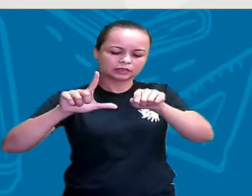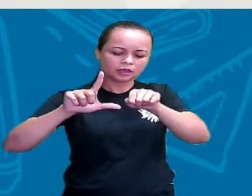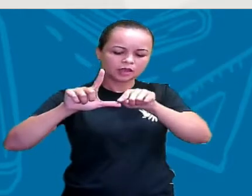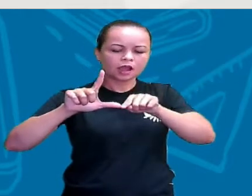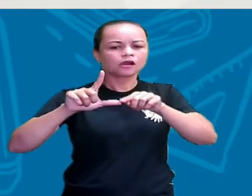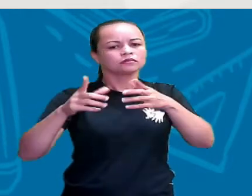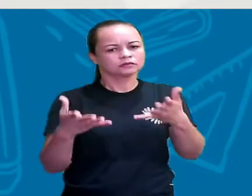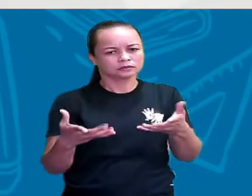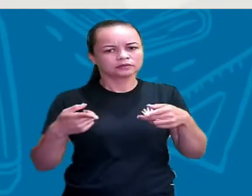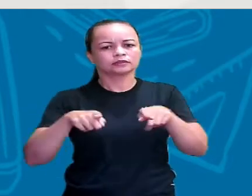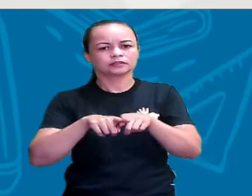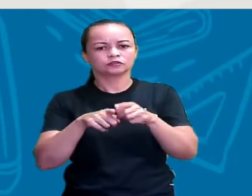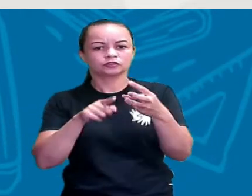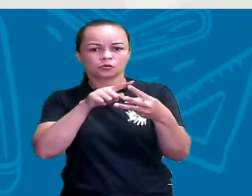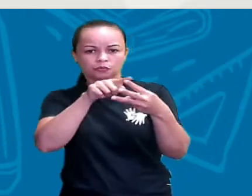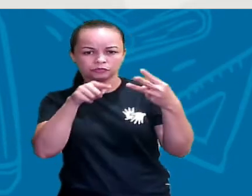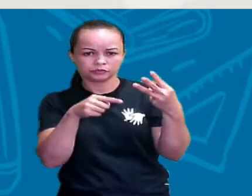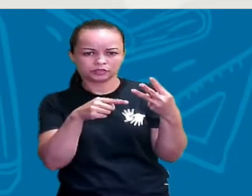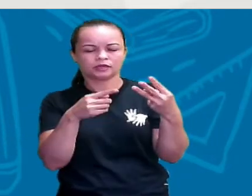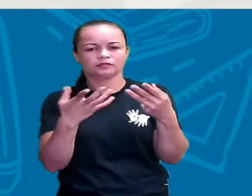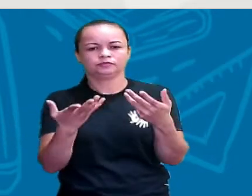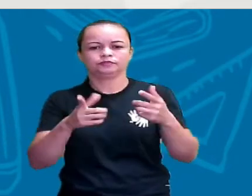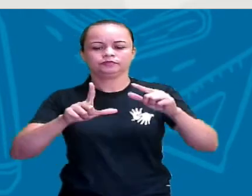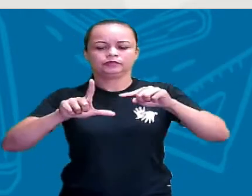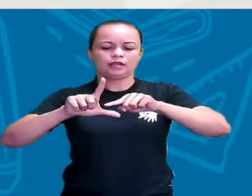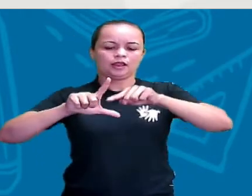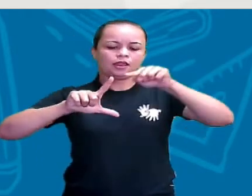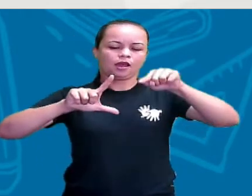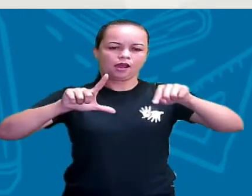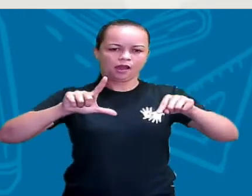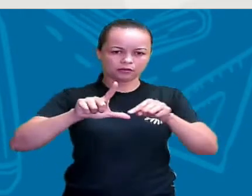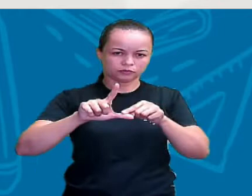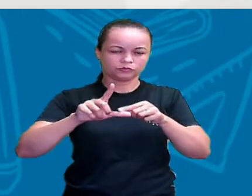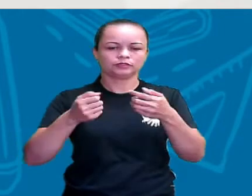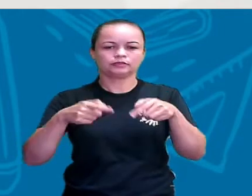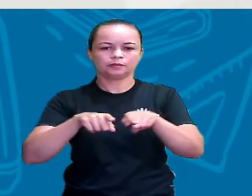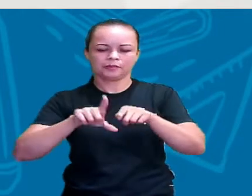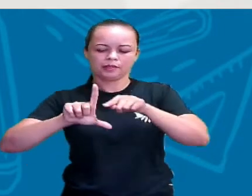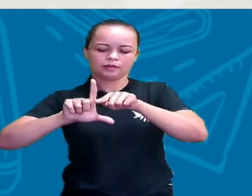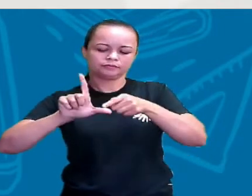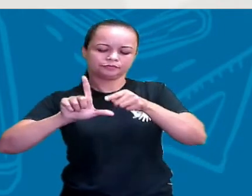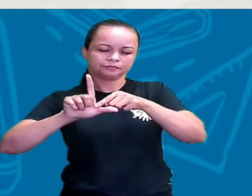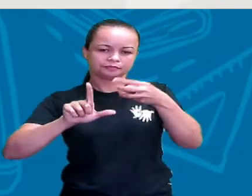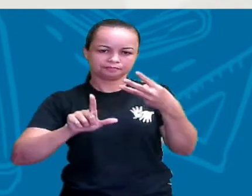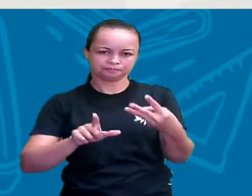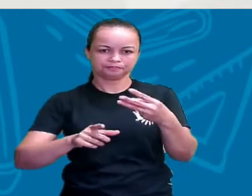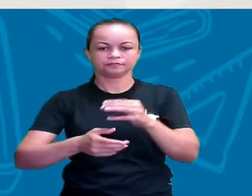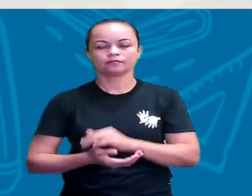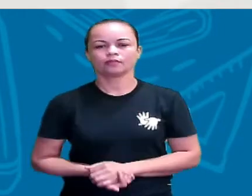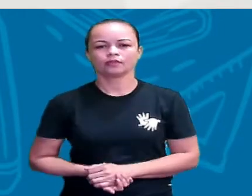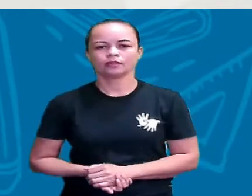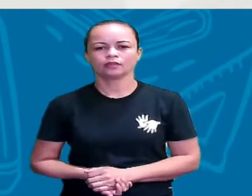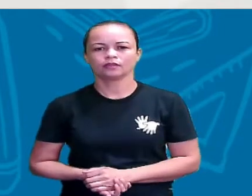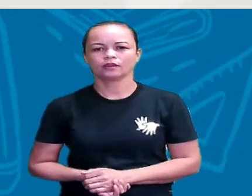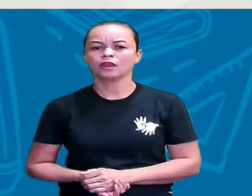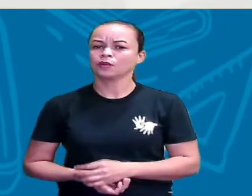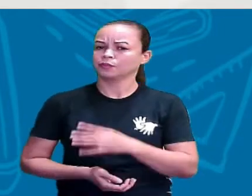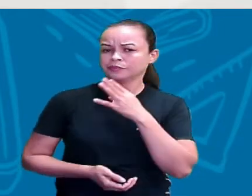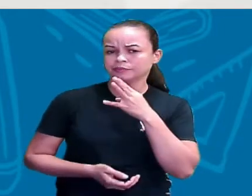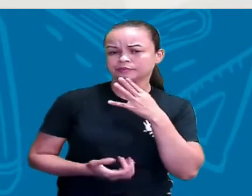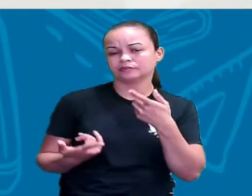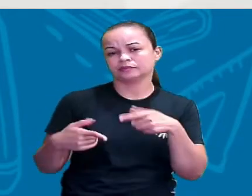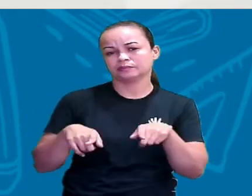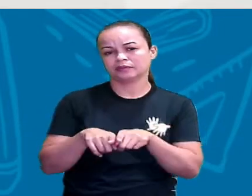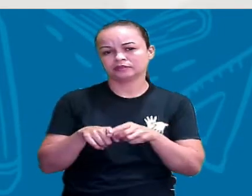3 ângulos, tá certo? Vamos lá. Mas, de fato, é suficiente que se conheçam apenas